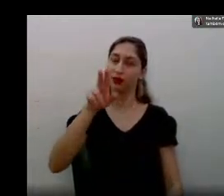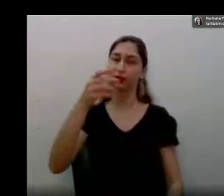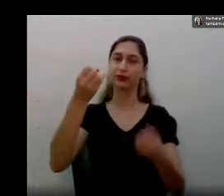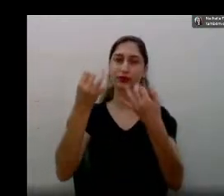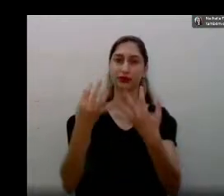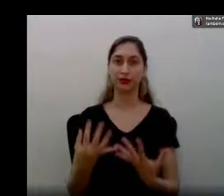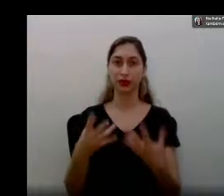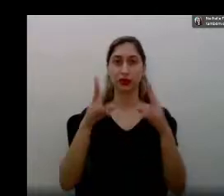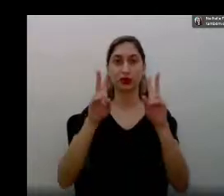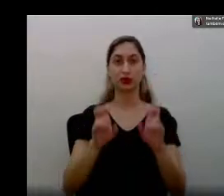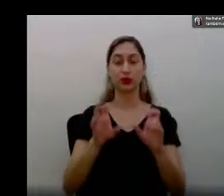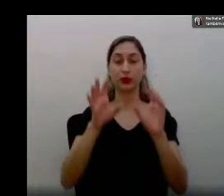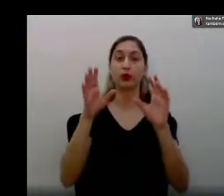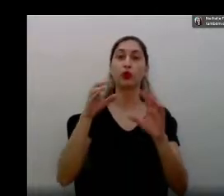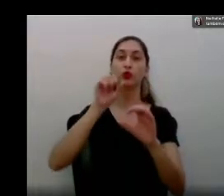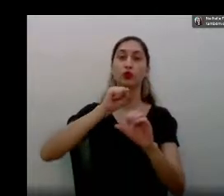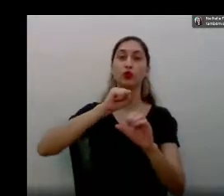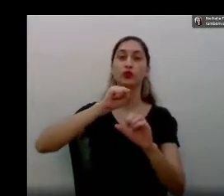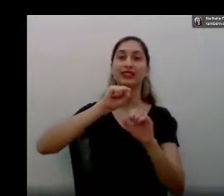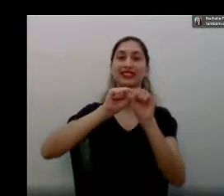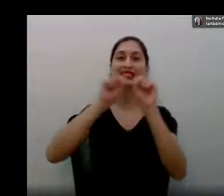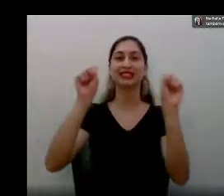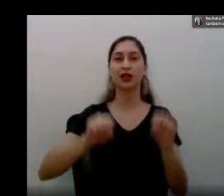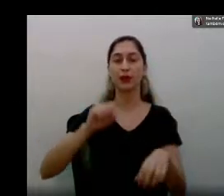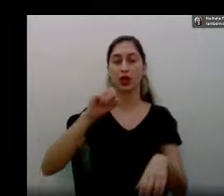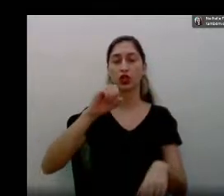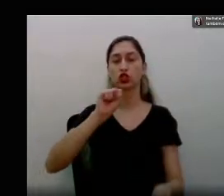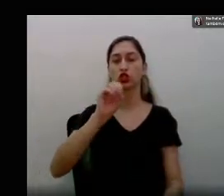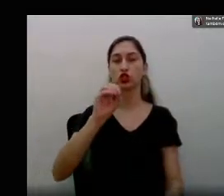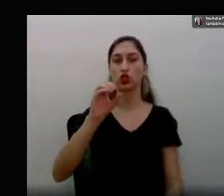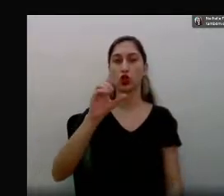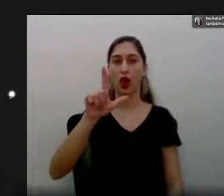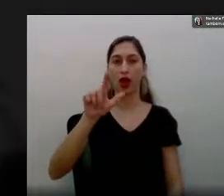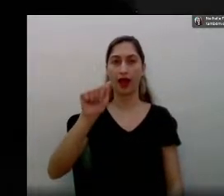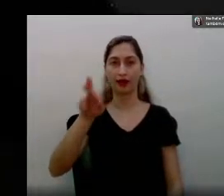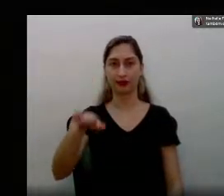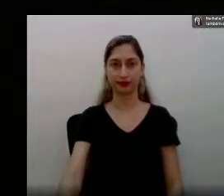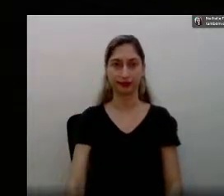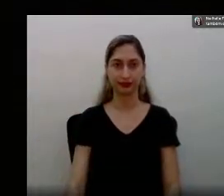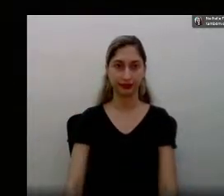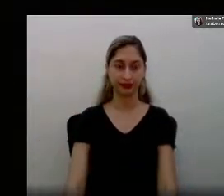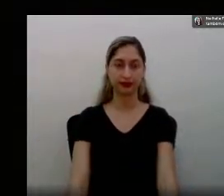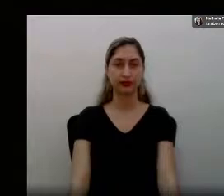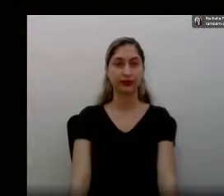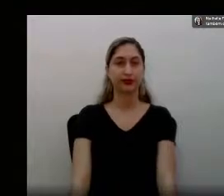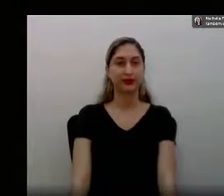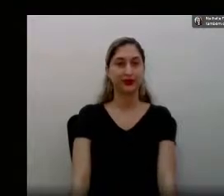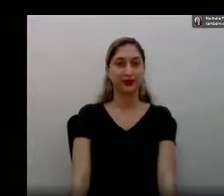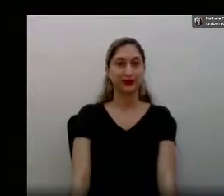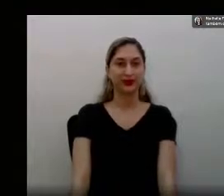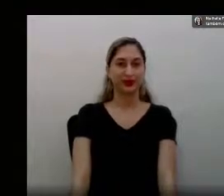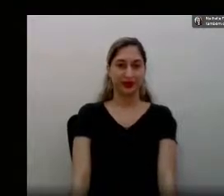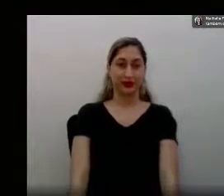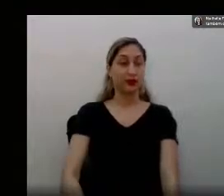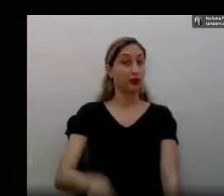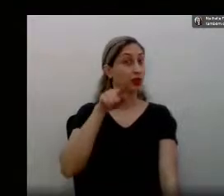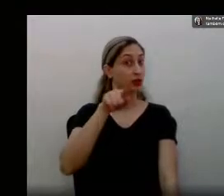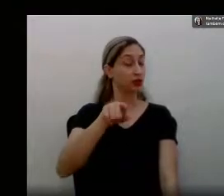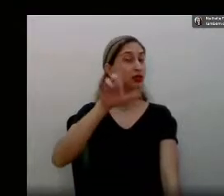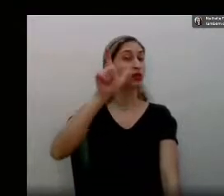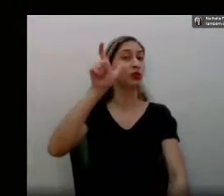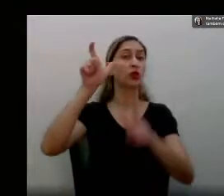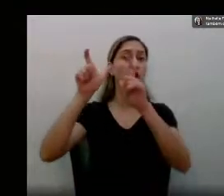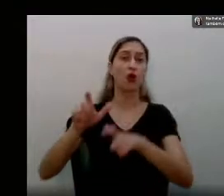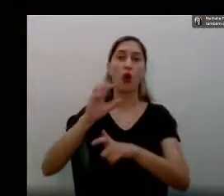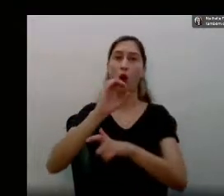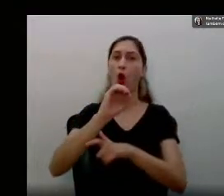aí a gente tem ganimedes Europa e Calisto tá me isso bem no Oeste né quando a